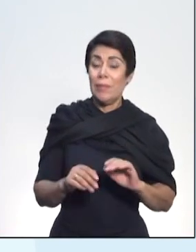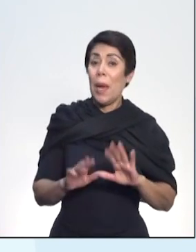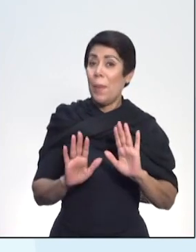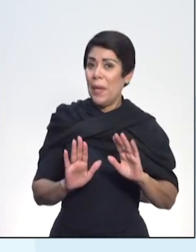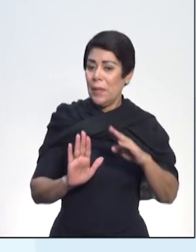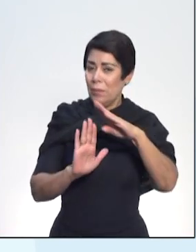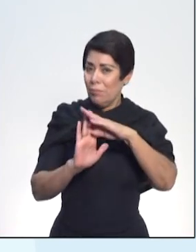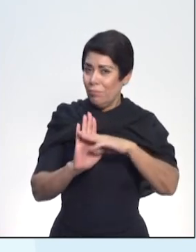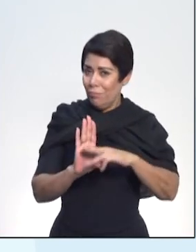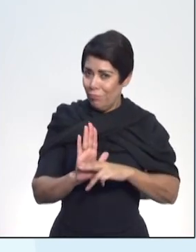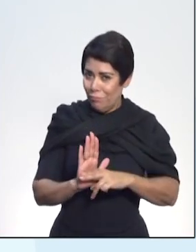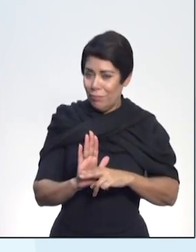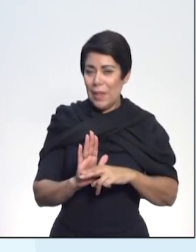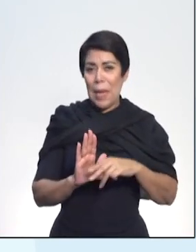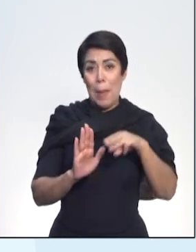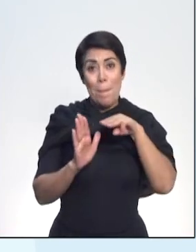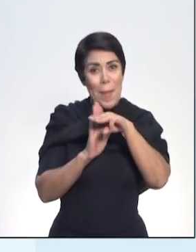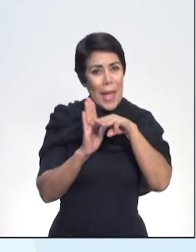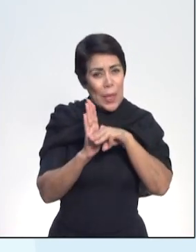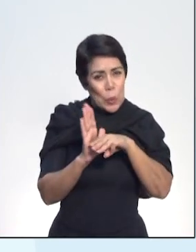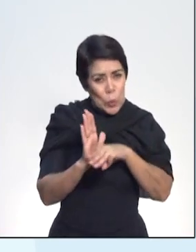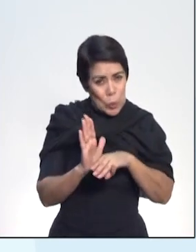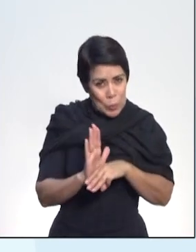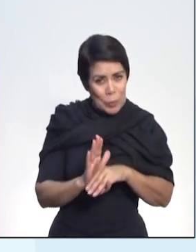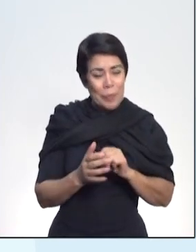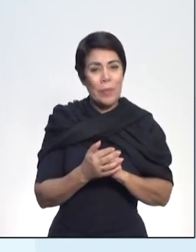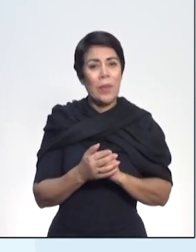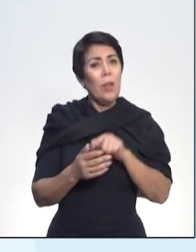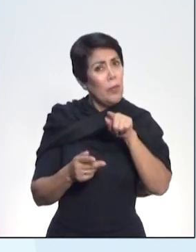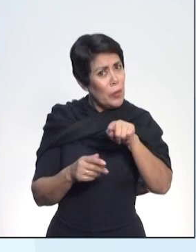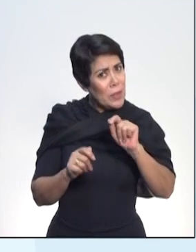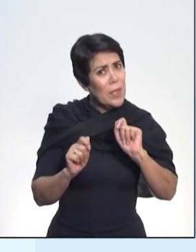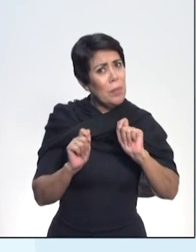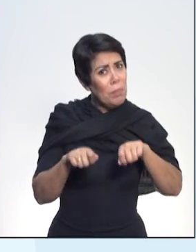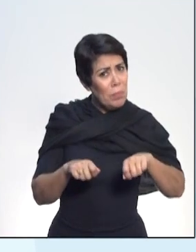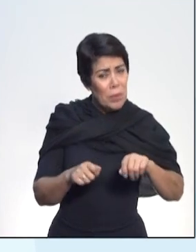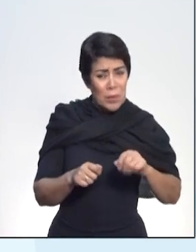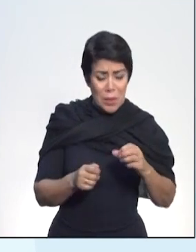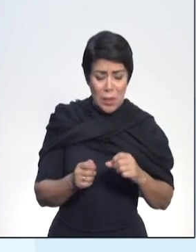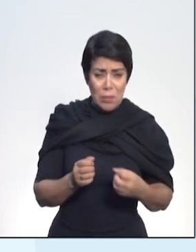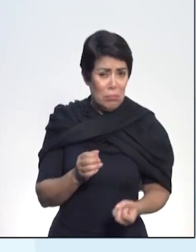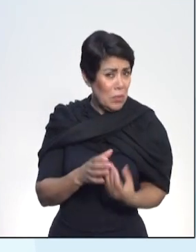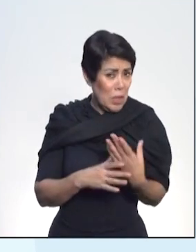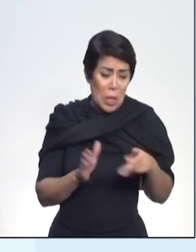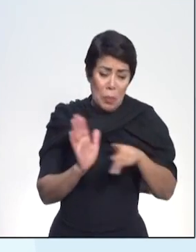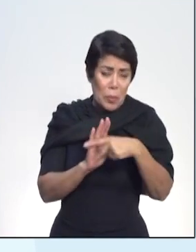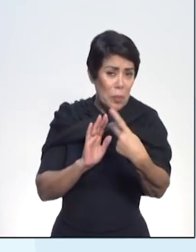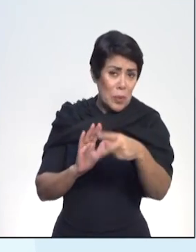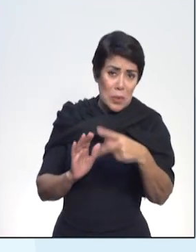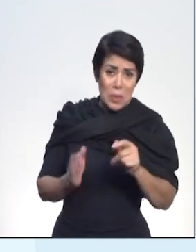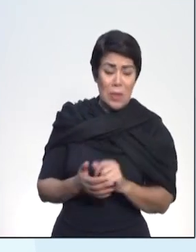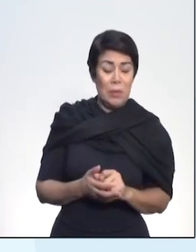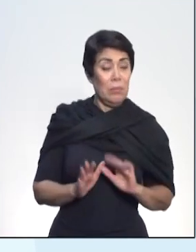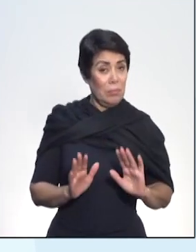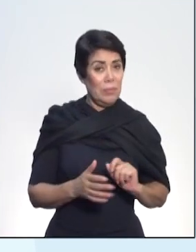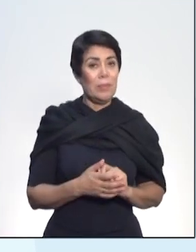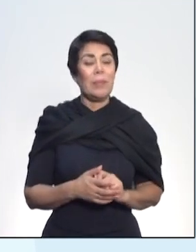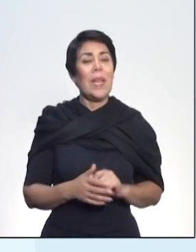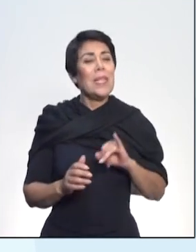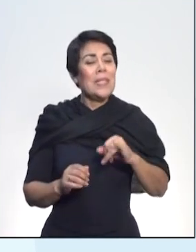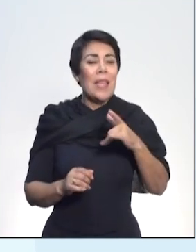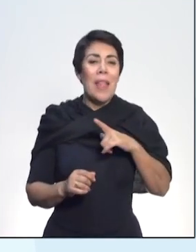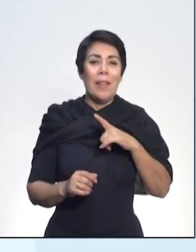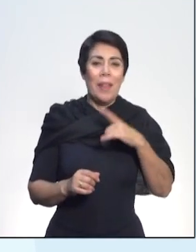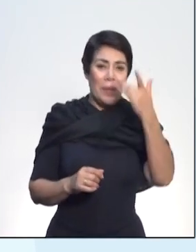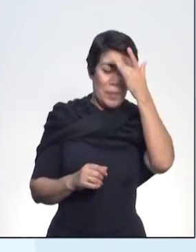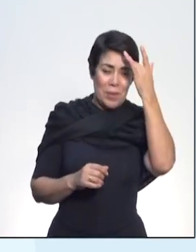essa metodologia, né, esse método, você mesmo vai inventar, né? É óbvio que, quando a gente é orientado, e